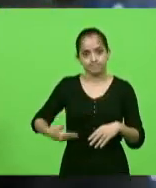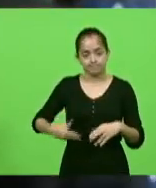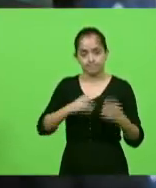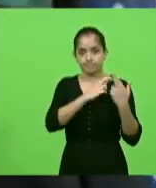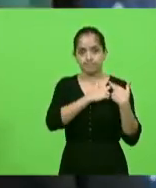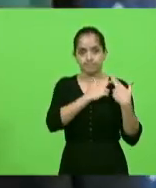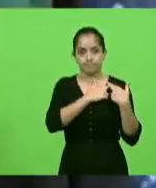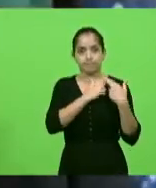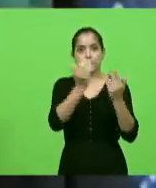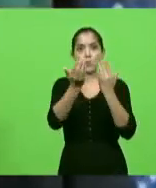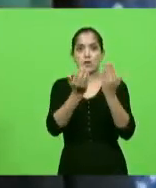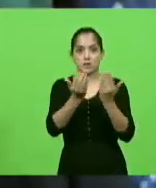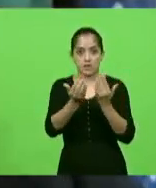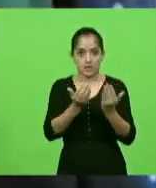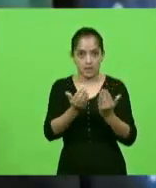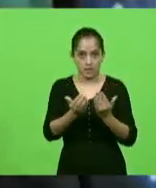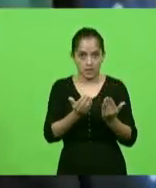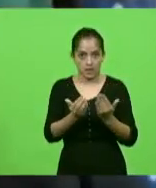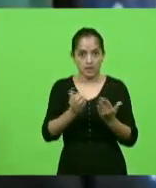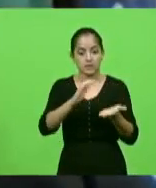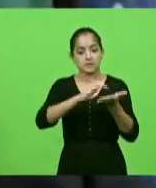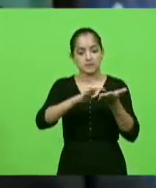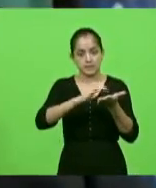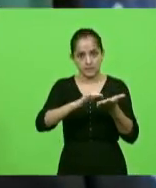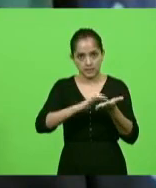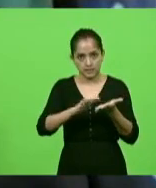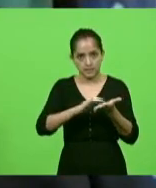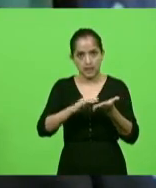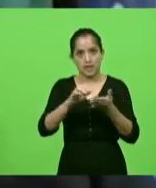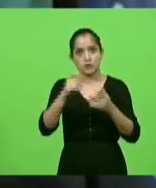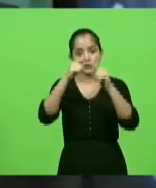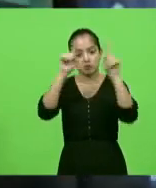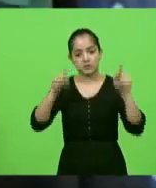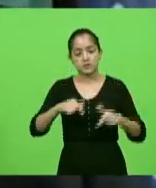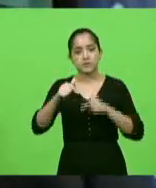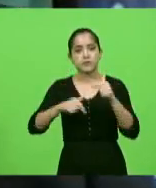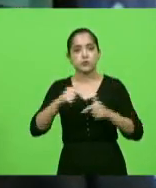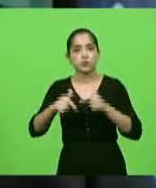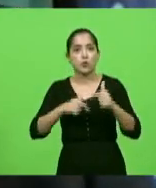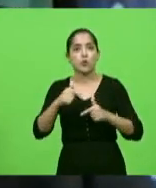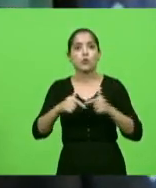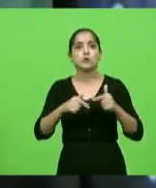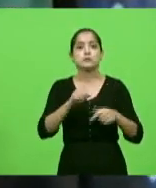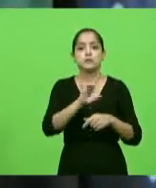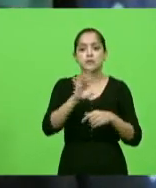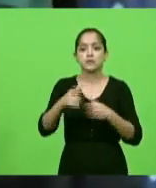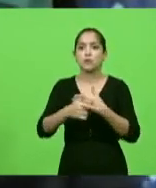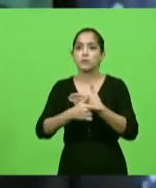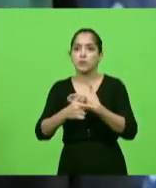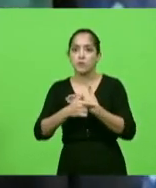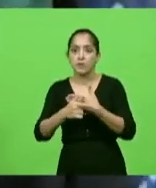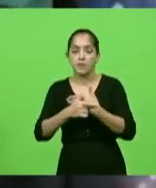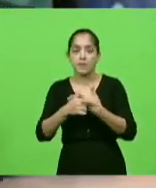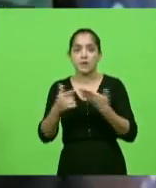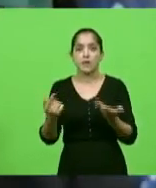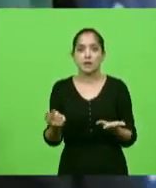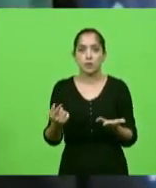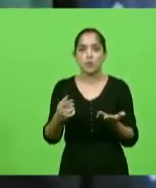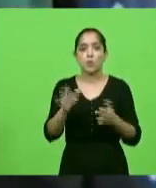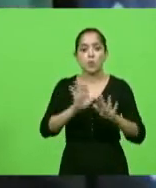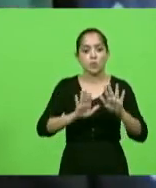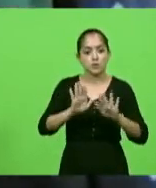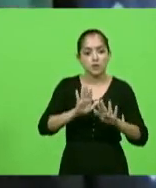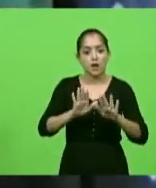cedo tal análise exercida por secretários e demais servidores cujas funções técnicas exigem na contramão